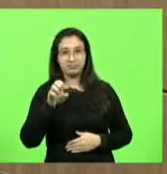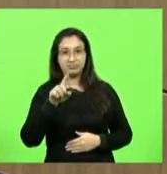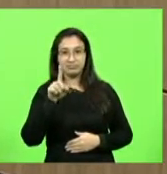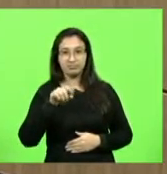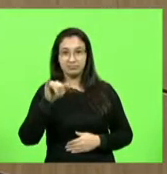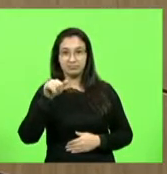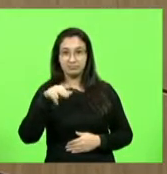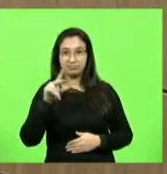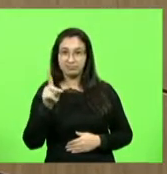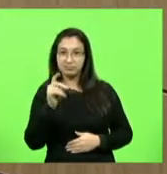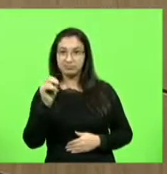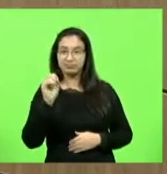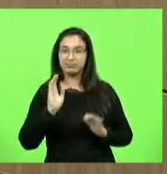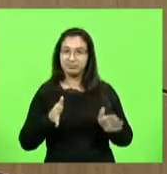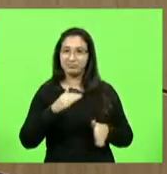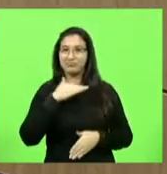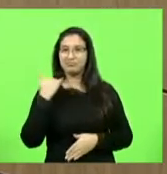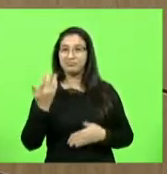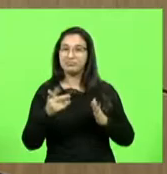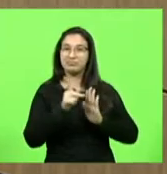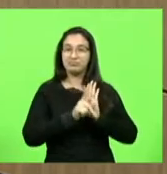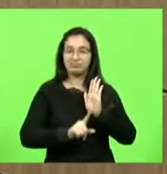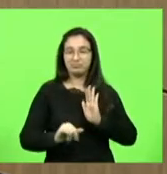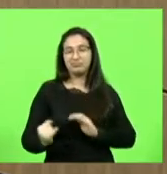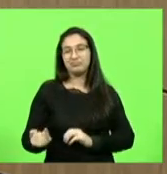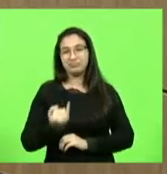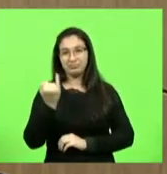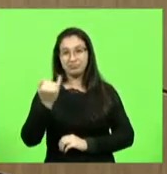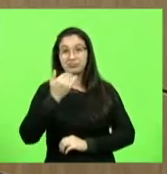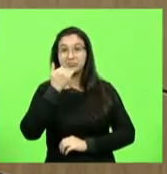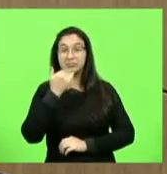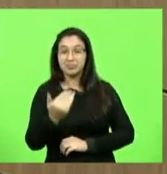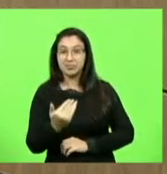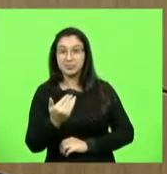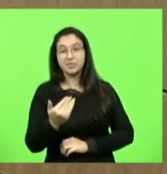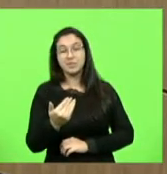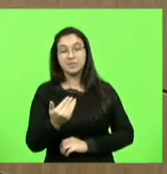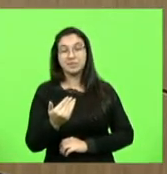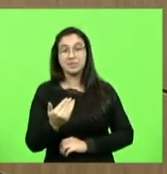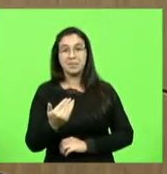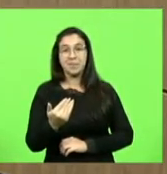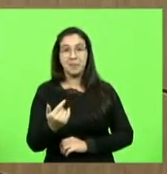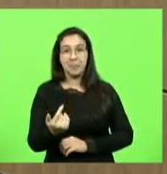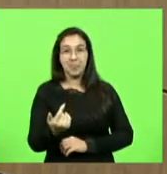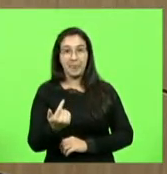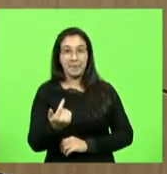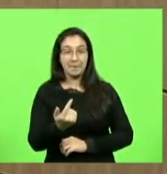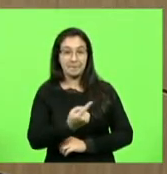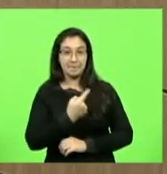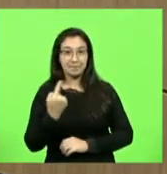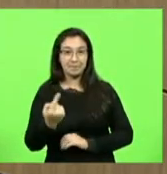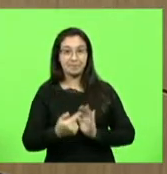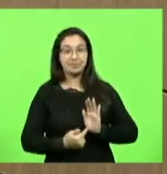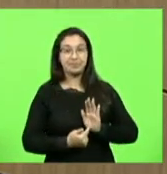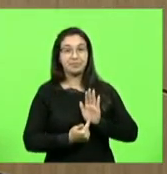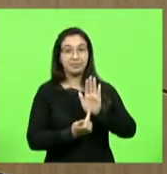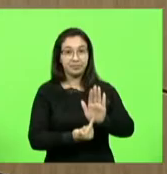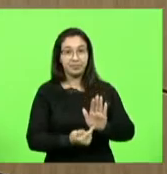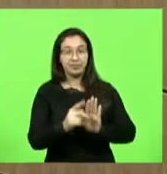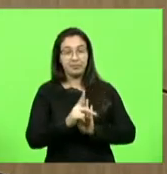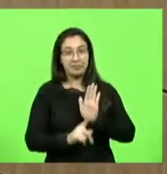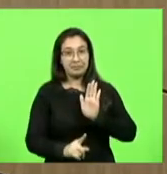tinha nesse projeto um projeto extremamente importante e nos pediu para que apresentássemos esse projeto.